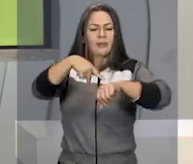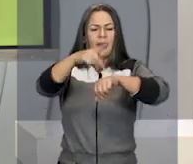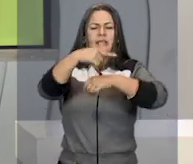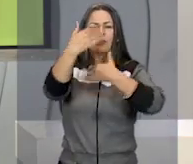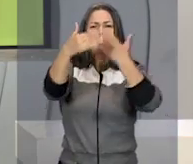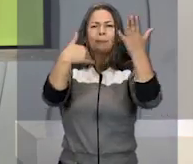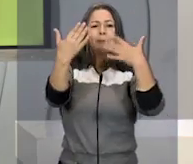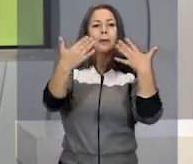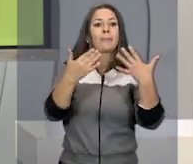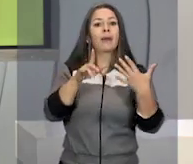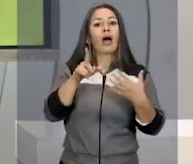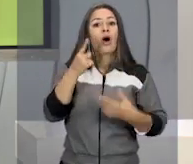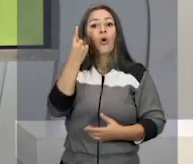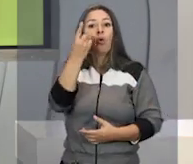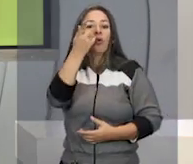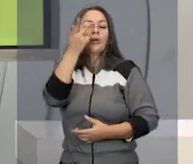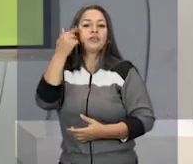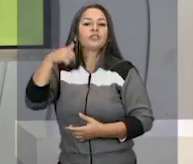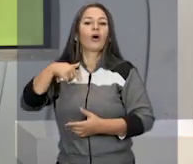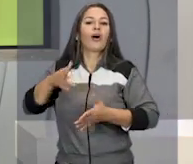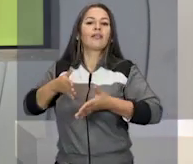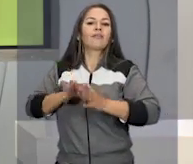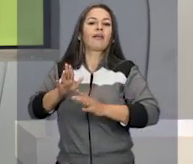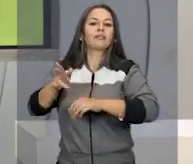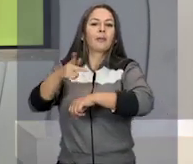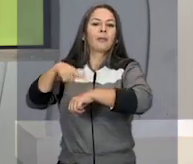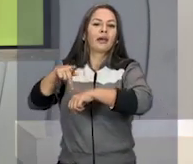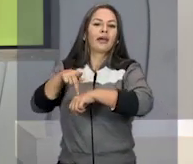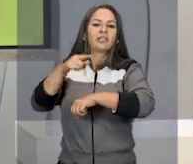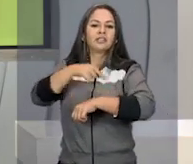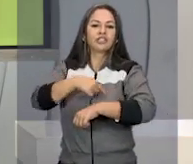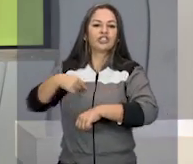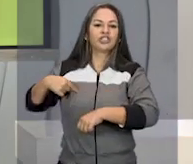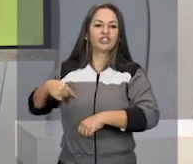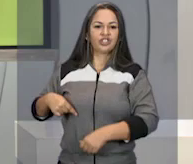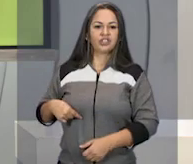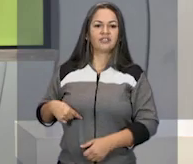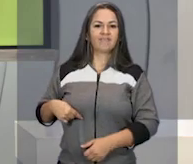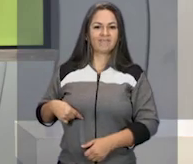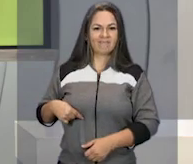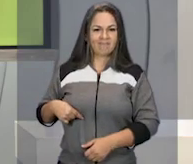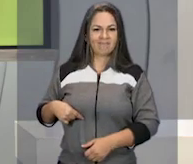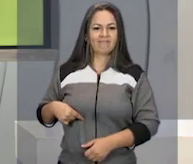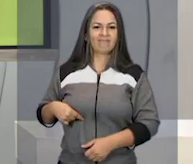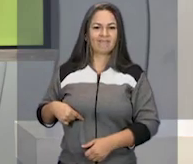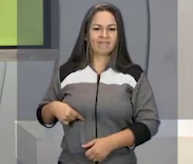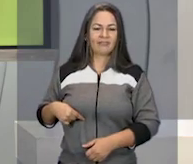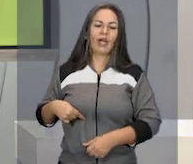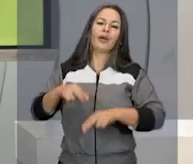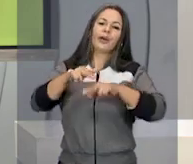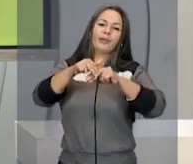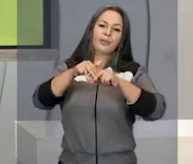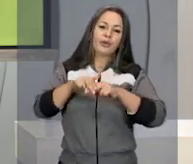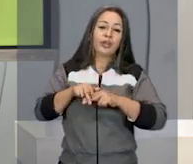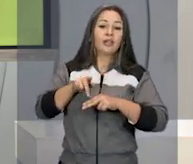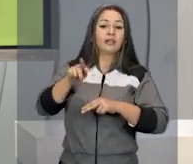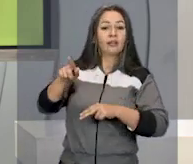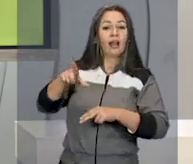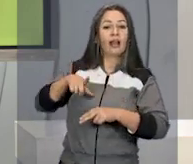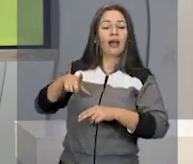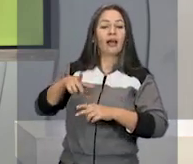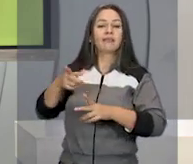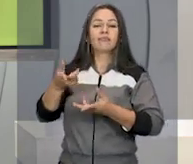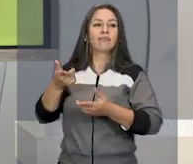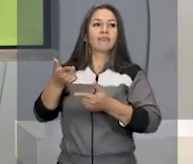vai ser um caso raro de uma pessoa com uma característica X ou uma pessoa com